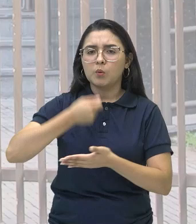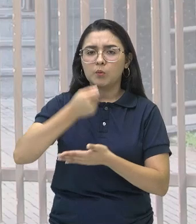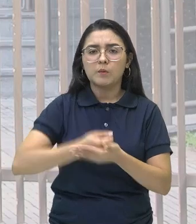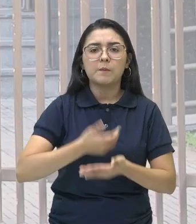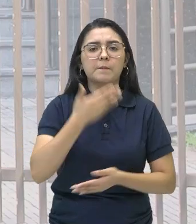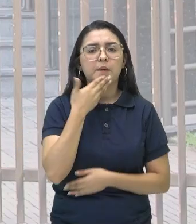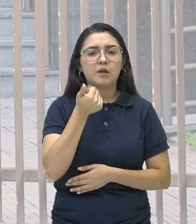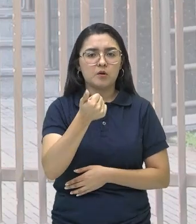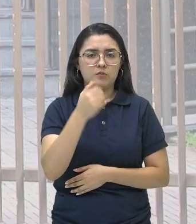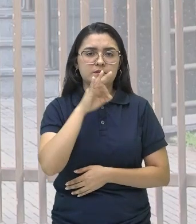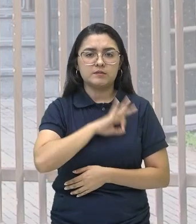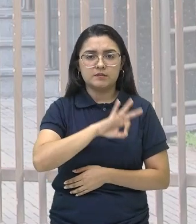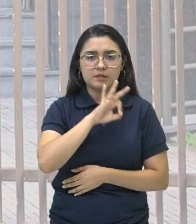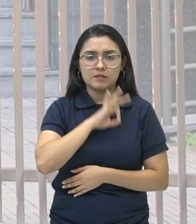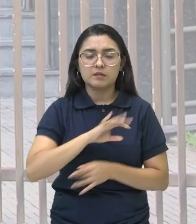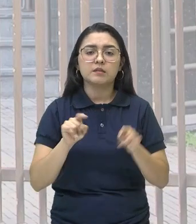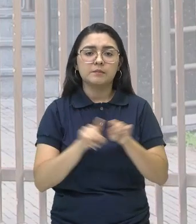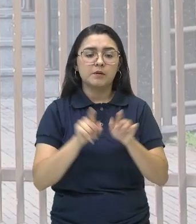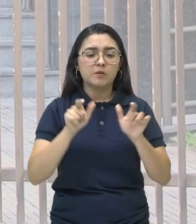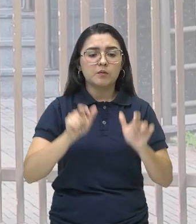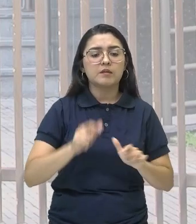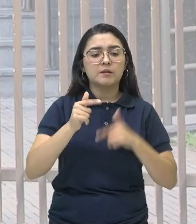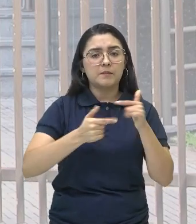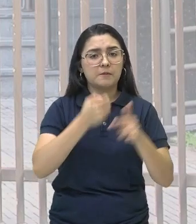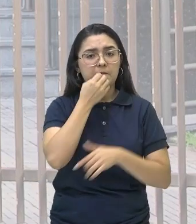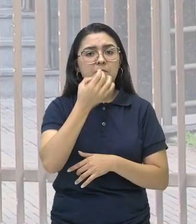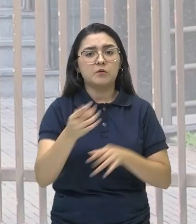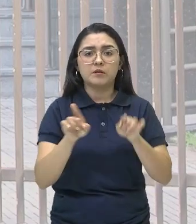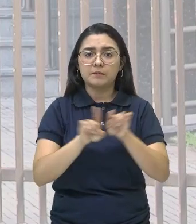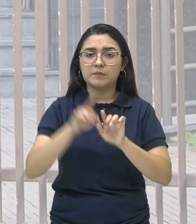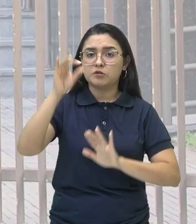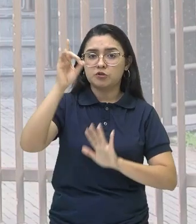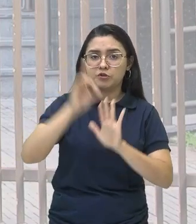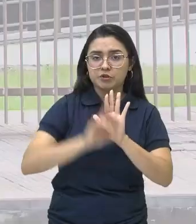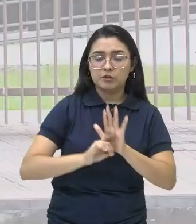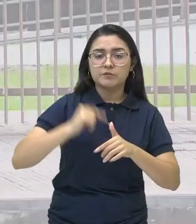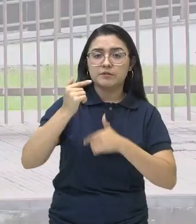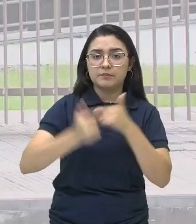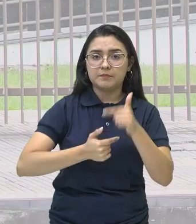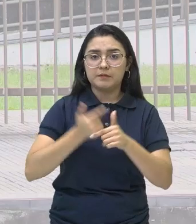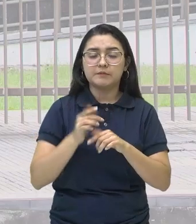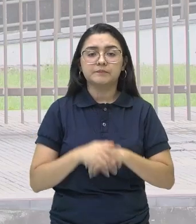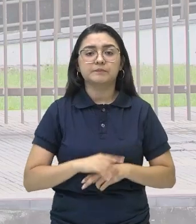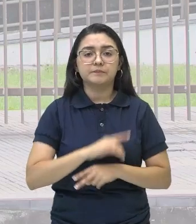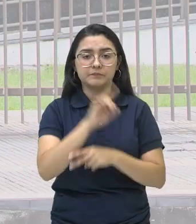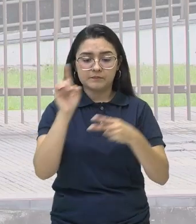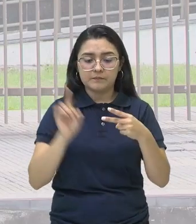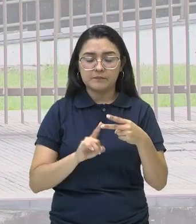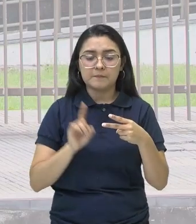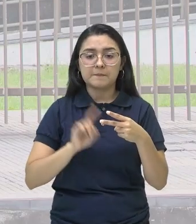melhores salários, condições de trabalho e direitos trabalhistas. Outro ponto,